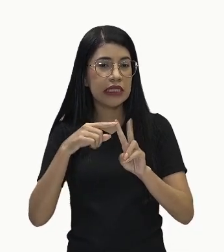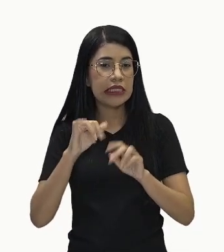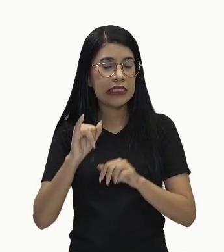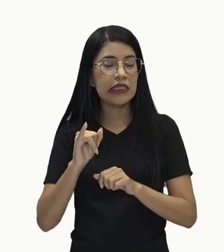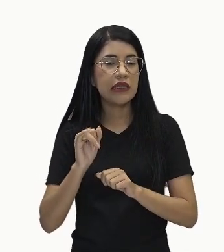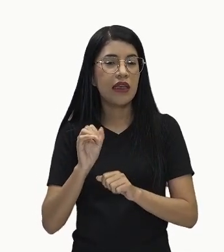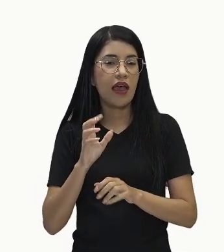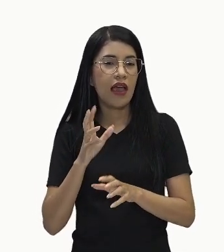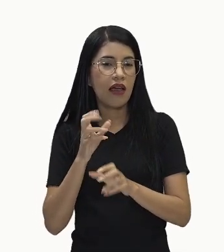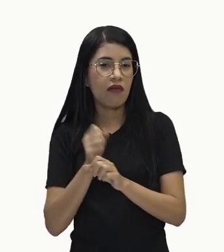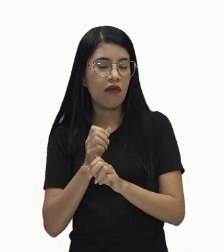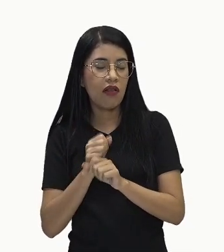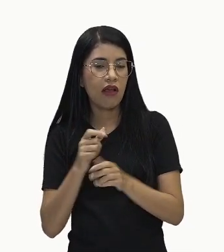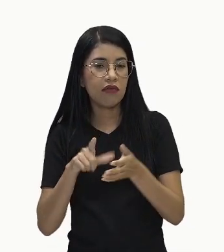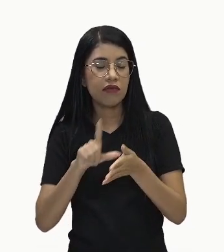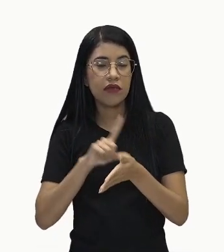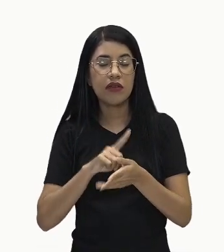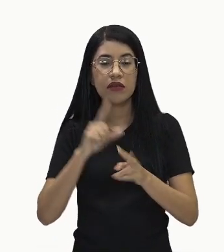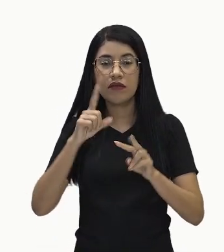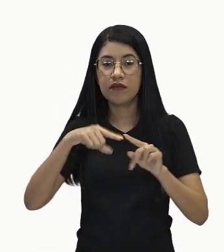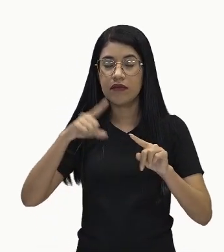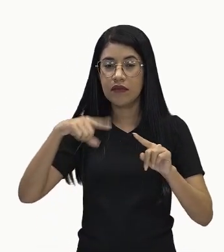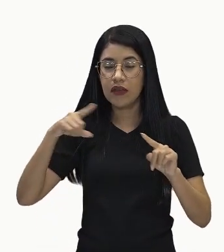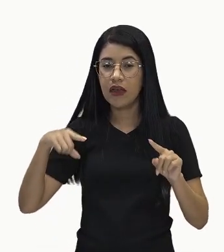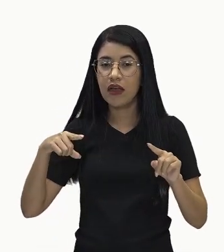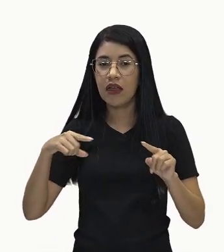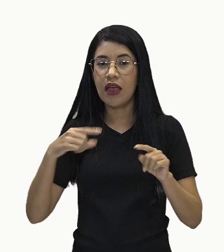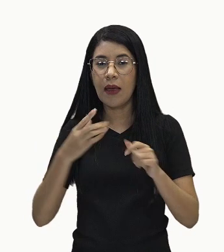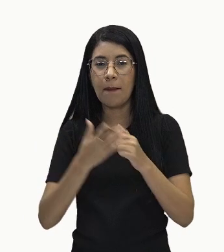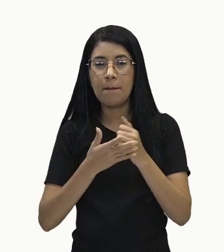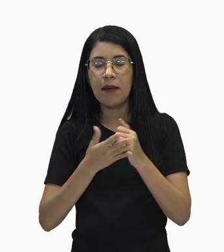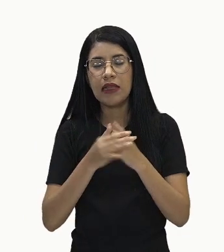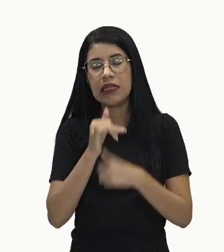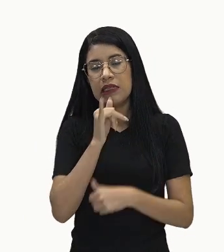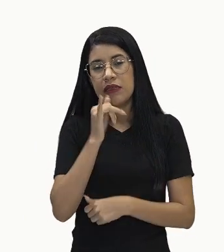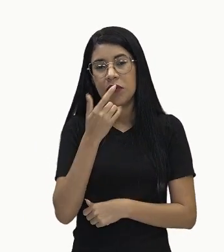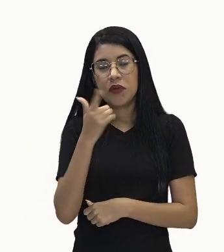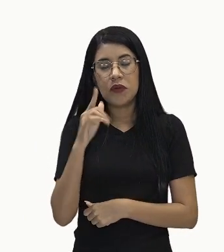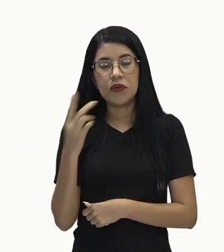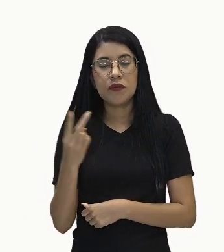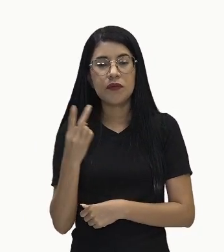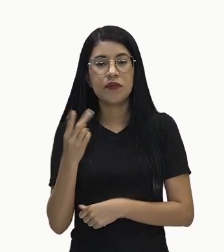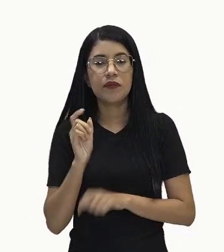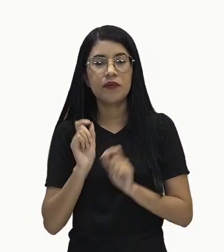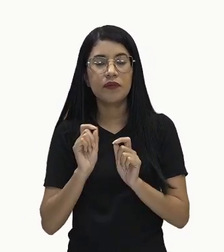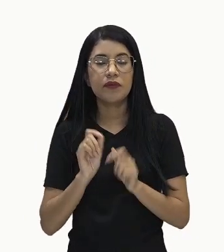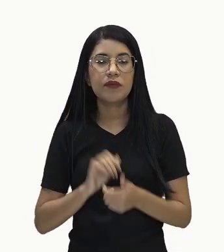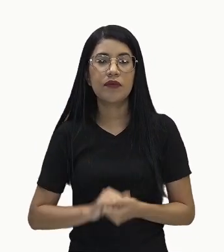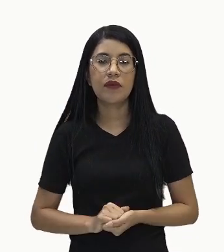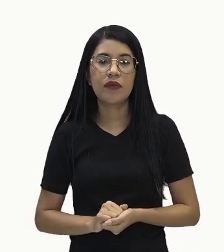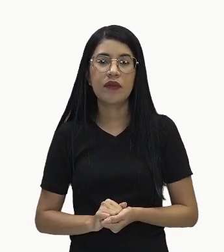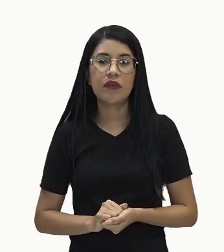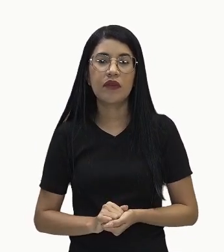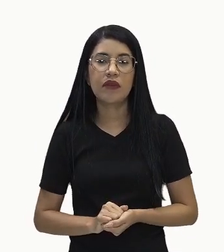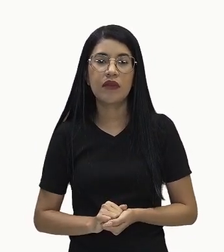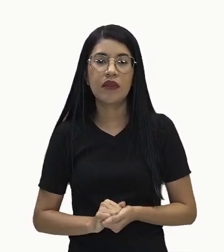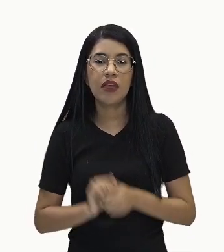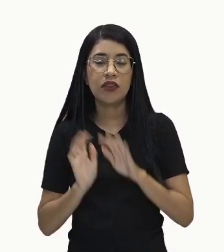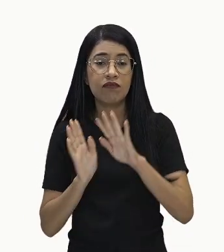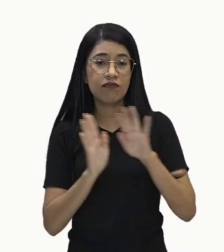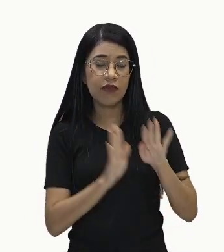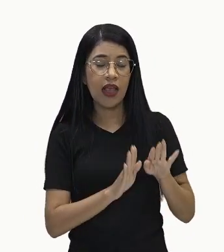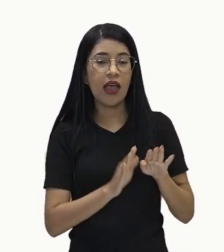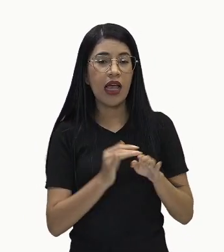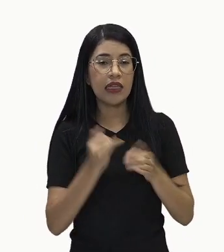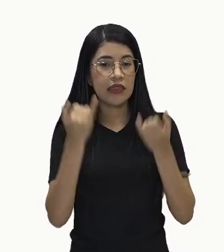né? Com o nosso quadro. Né? Se nós tivéssemos, por exemplo, calculado o nosso desvio padrão aqui, nossa variância, em